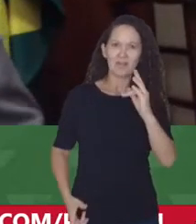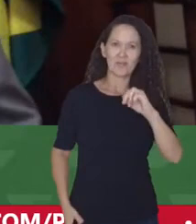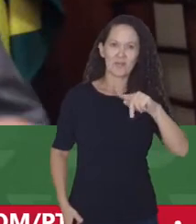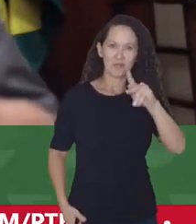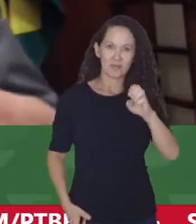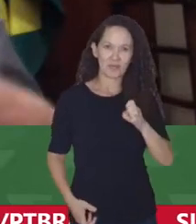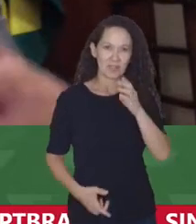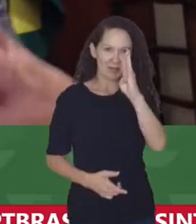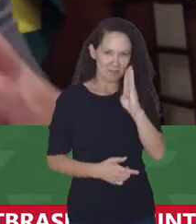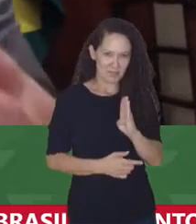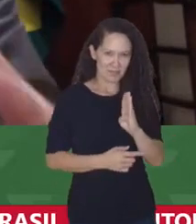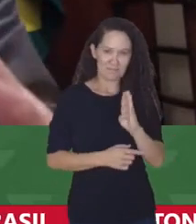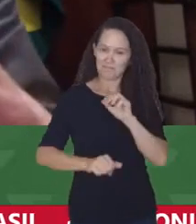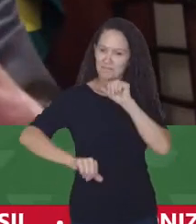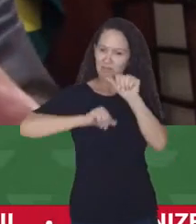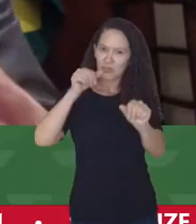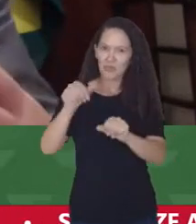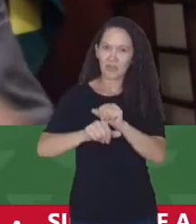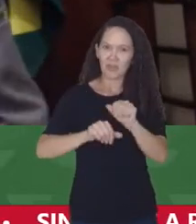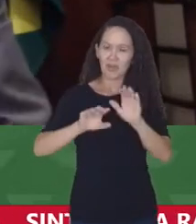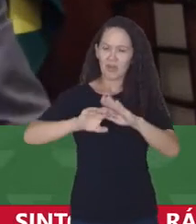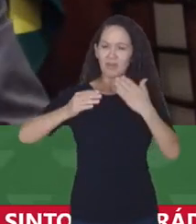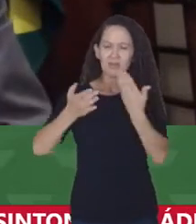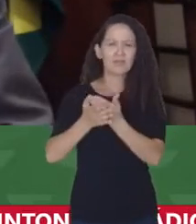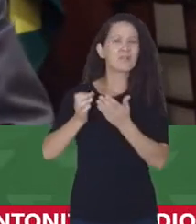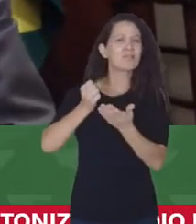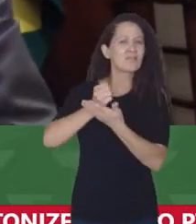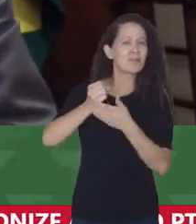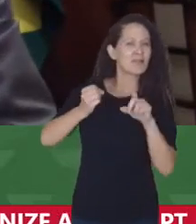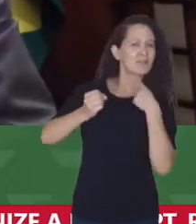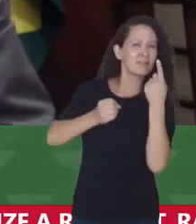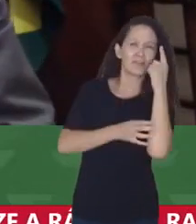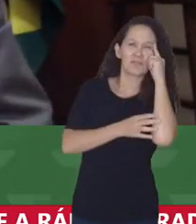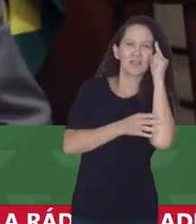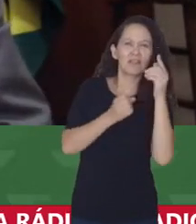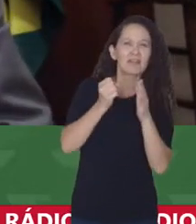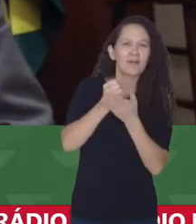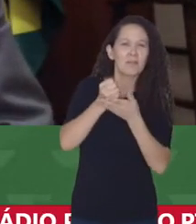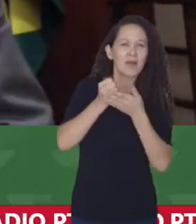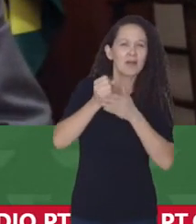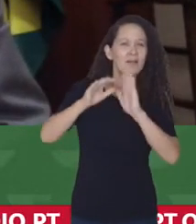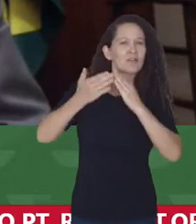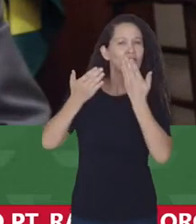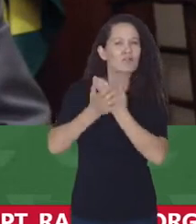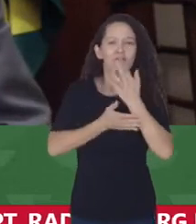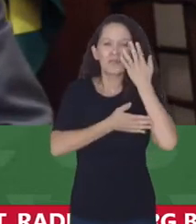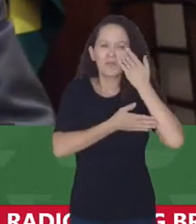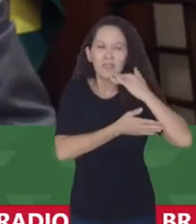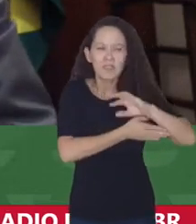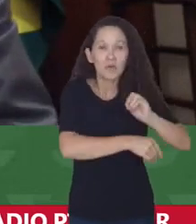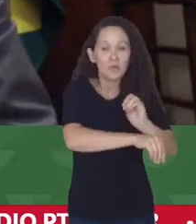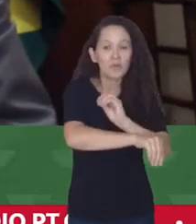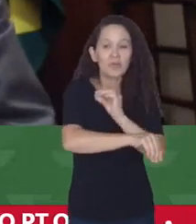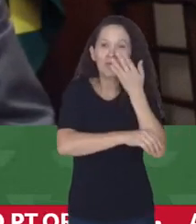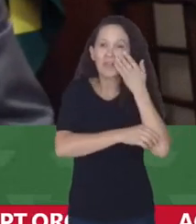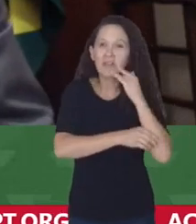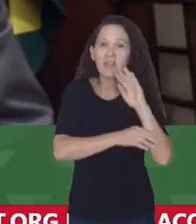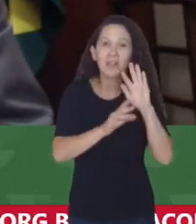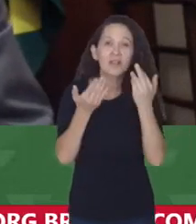Nós consideramos a escola base, a escola infantil, a creche, como escola